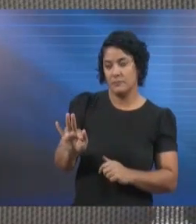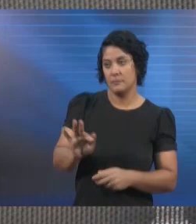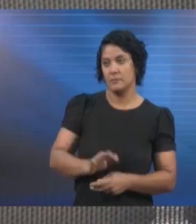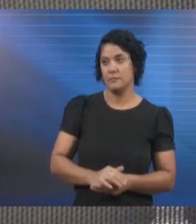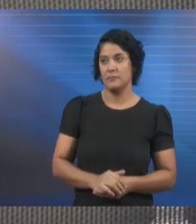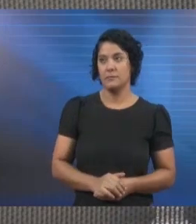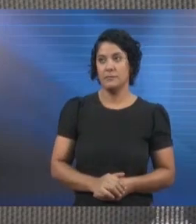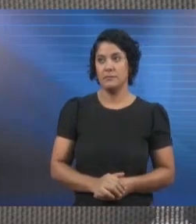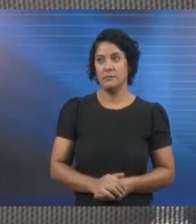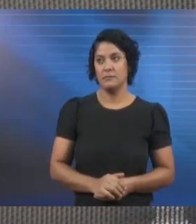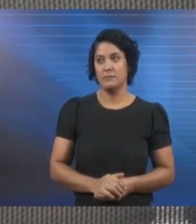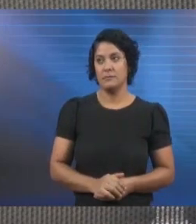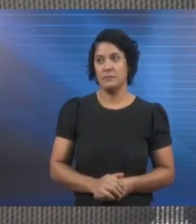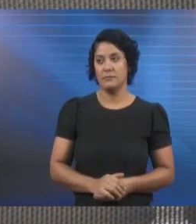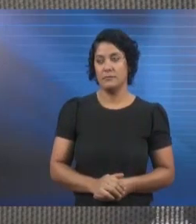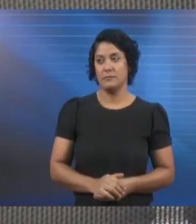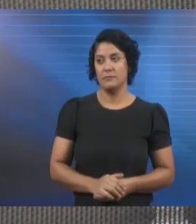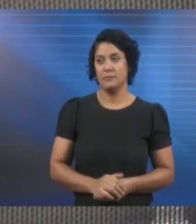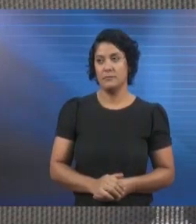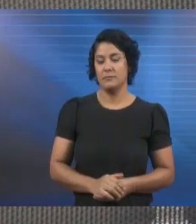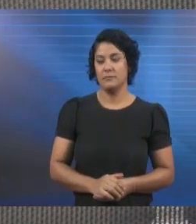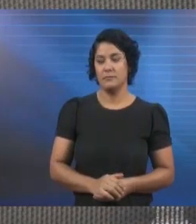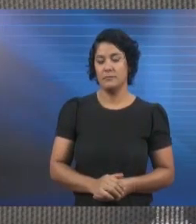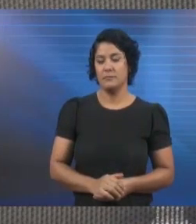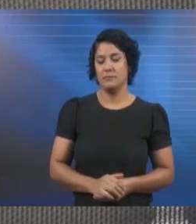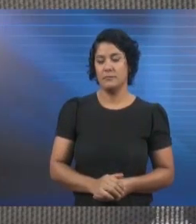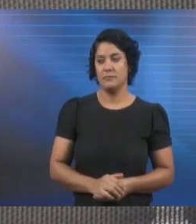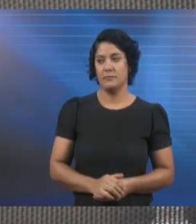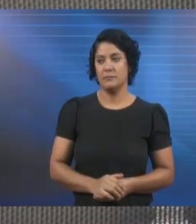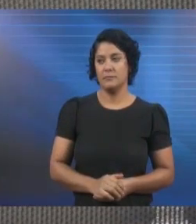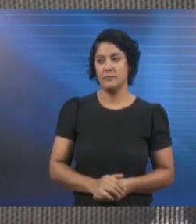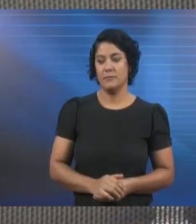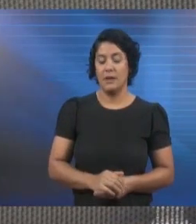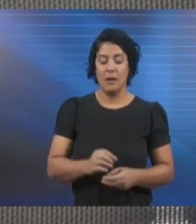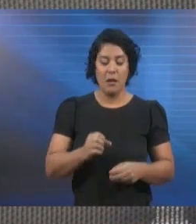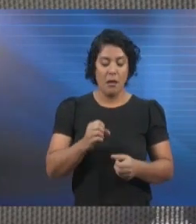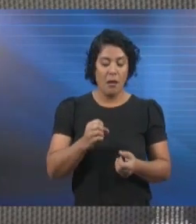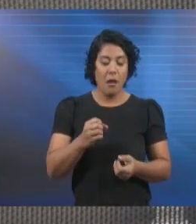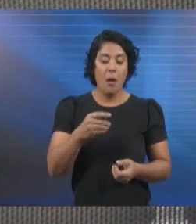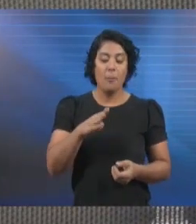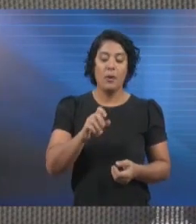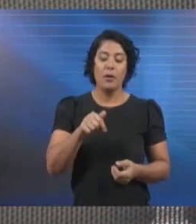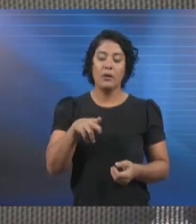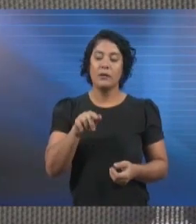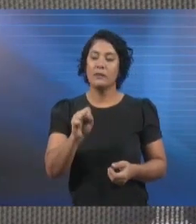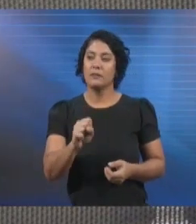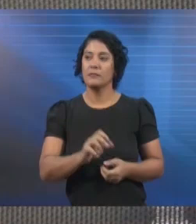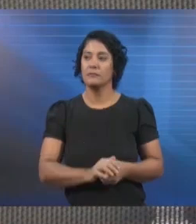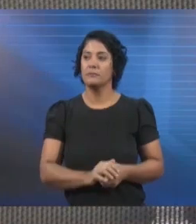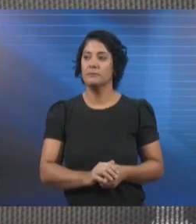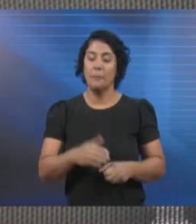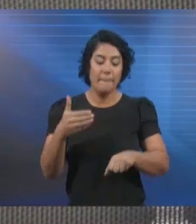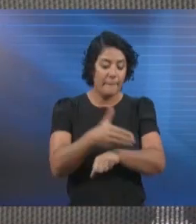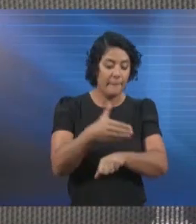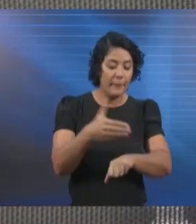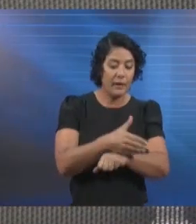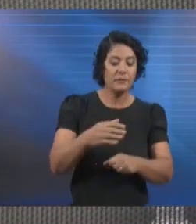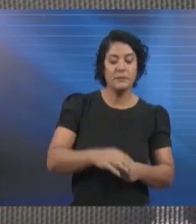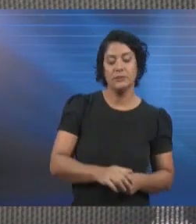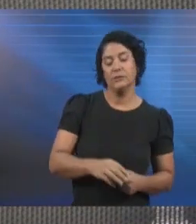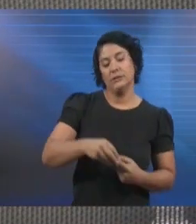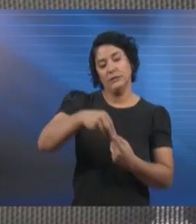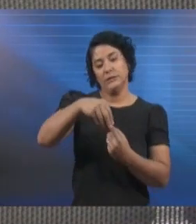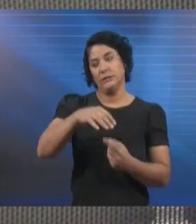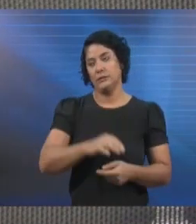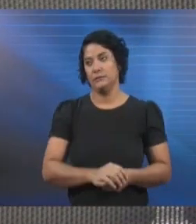Federal está publicado em blogs ela participou da indicação de